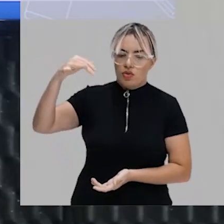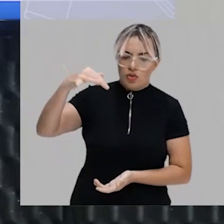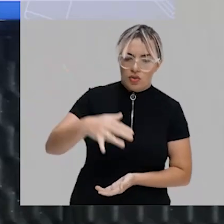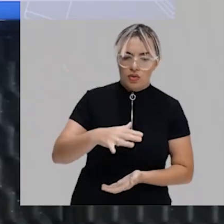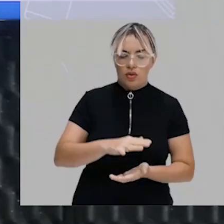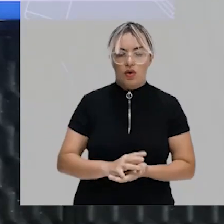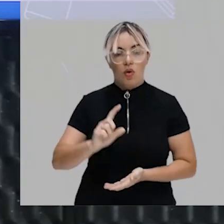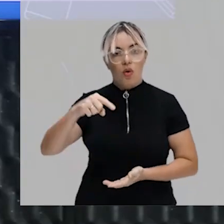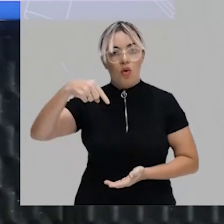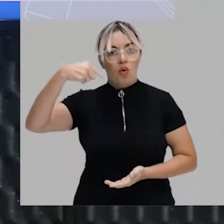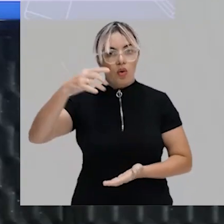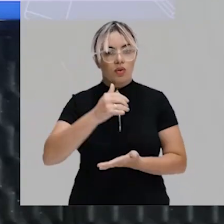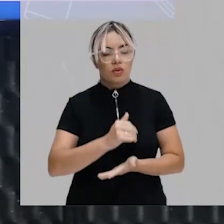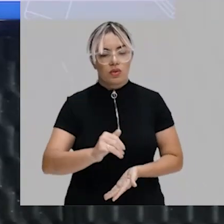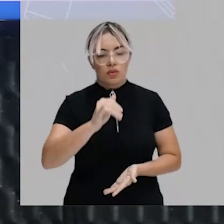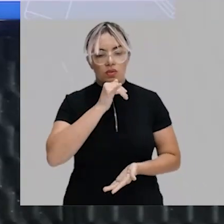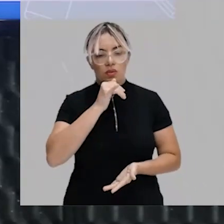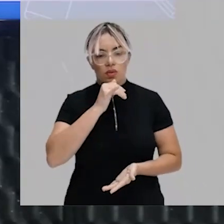vocês. Vocês já viram que